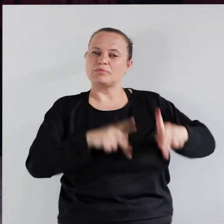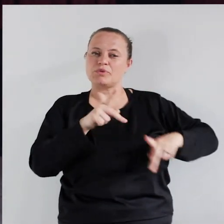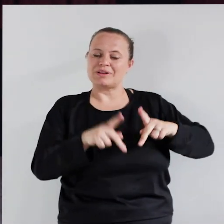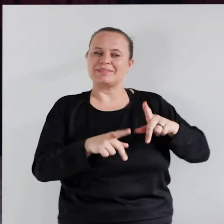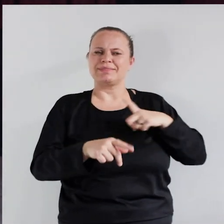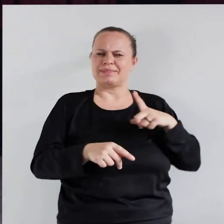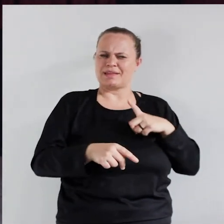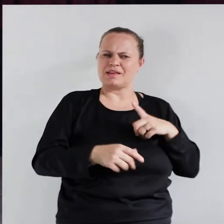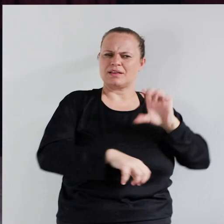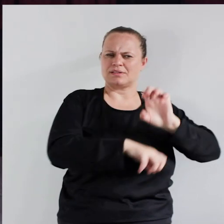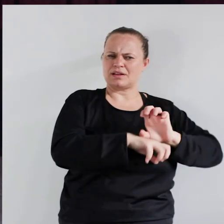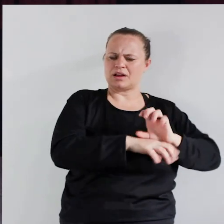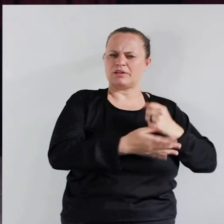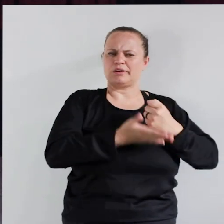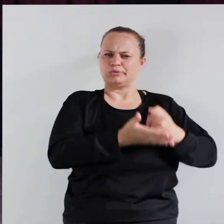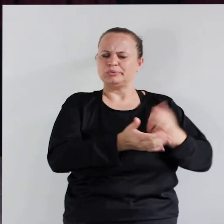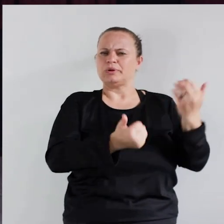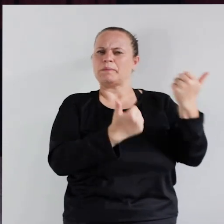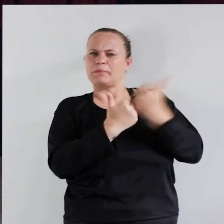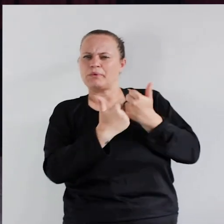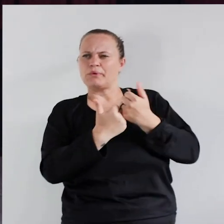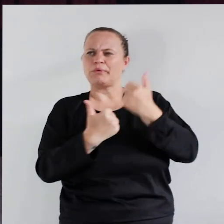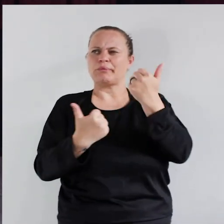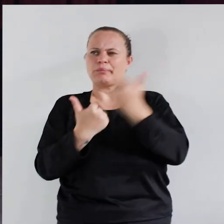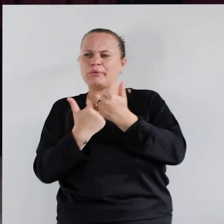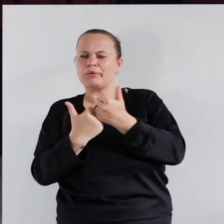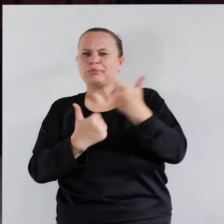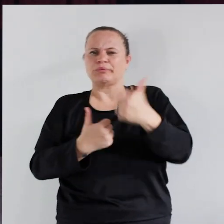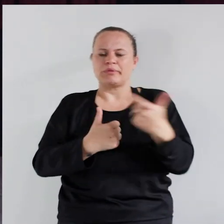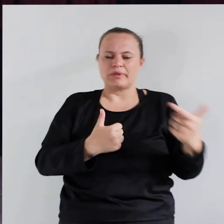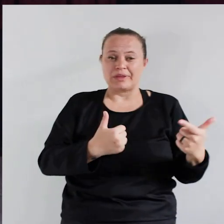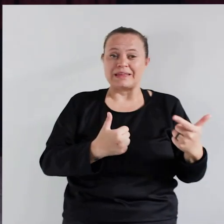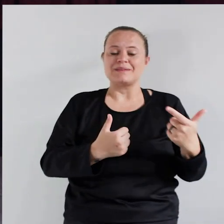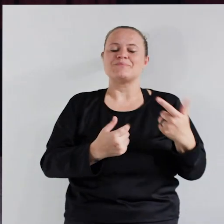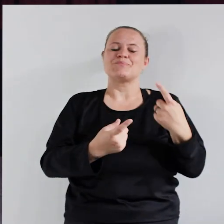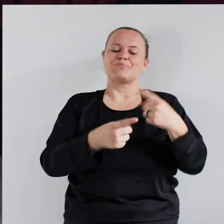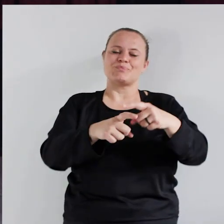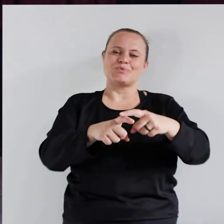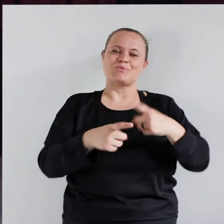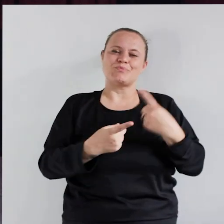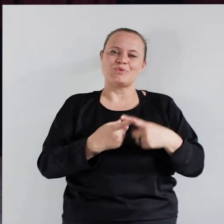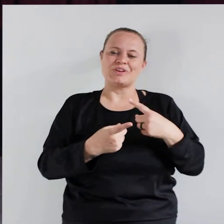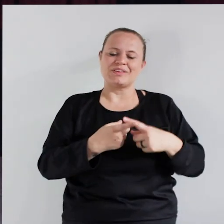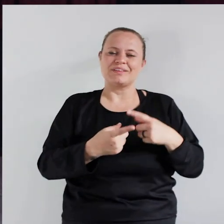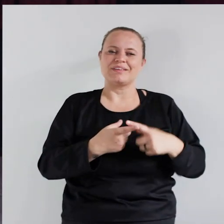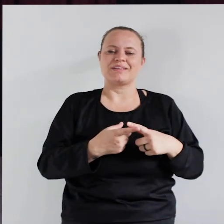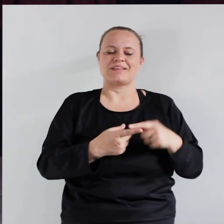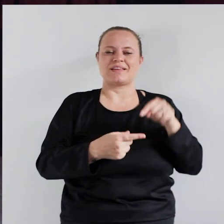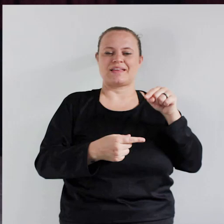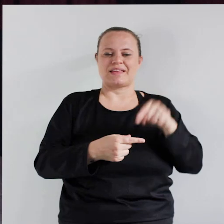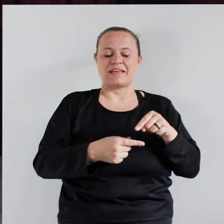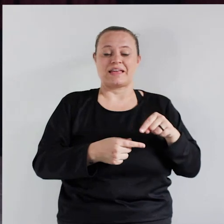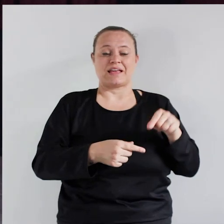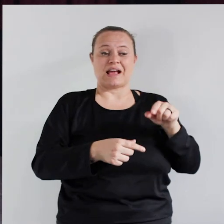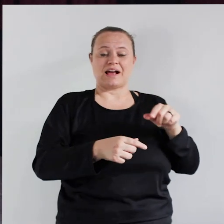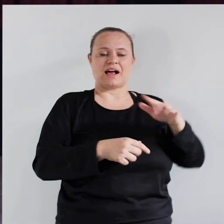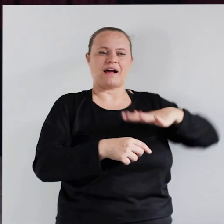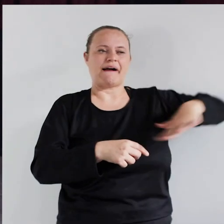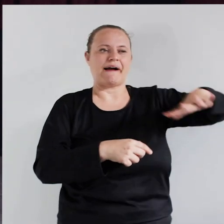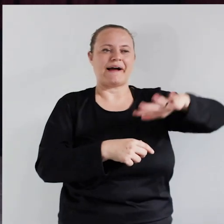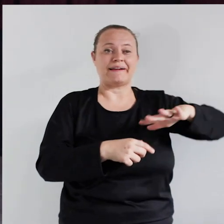do apoio do Estado, a existência ou não do Estado, né, nesse sentido, né? E acaba